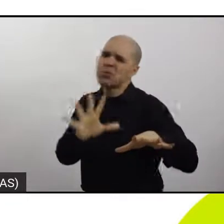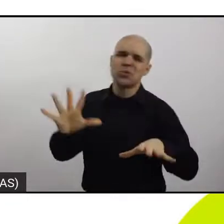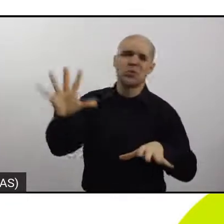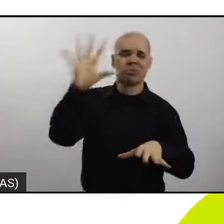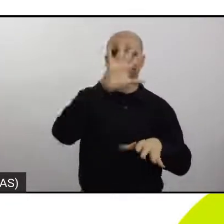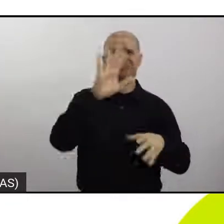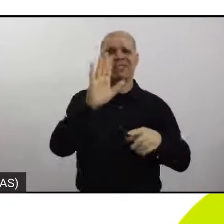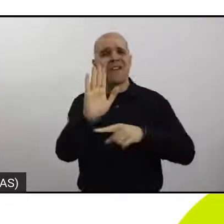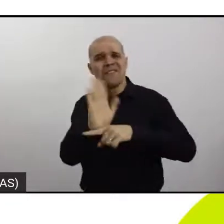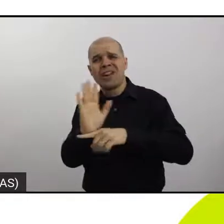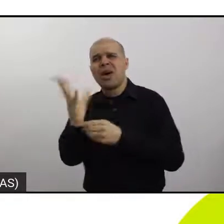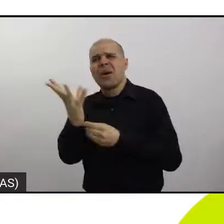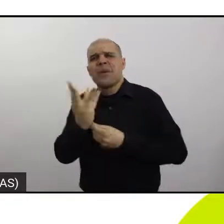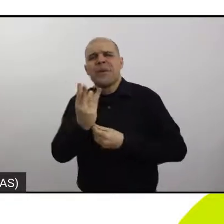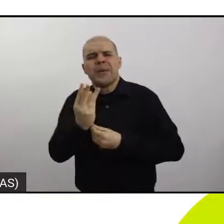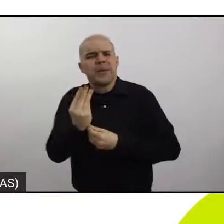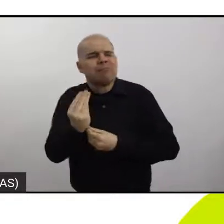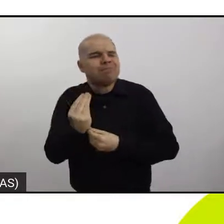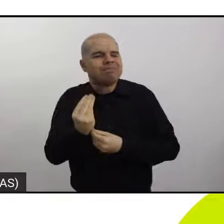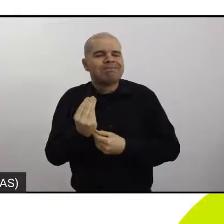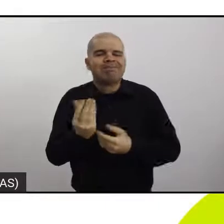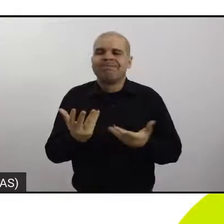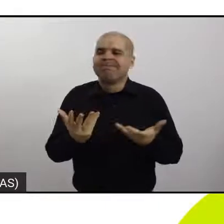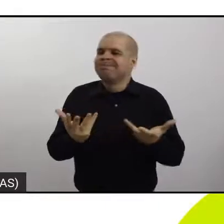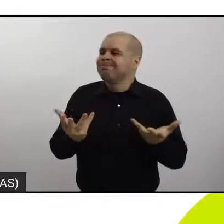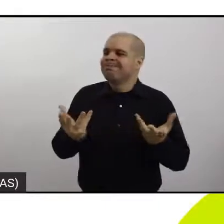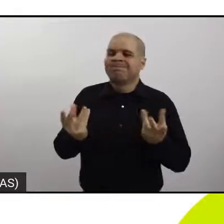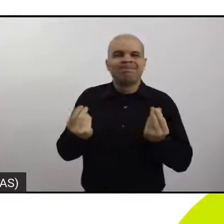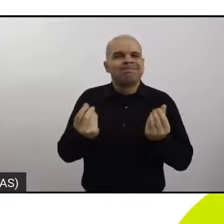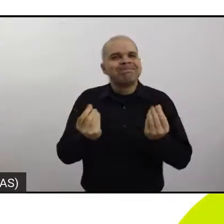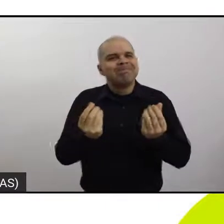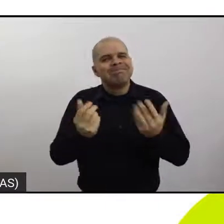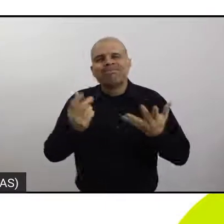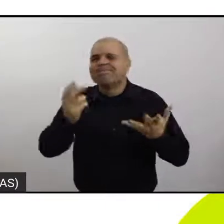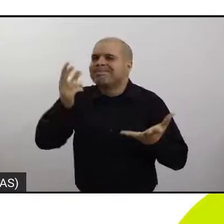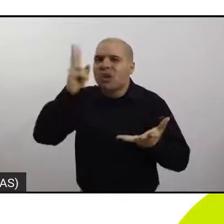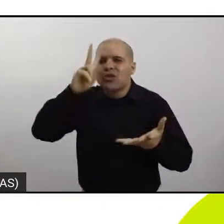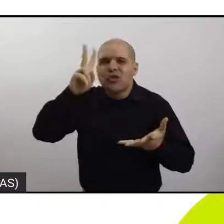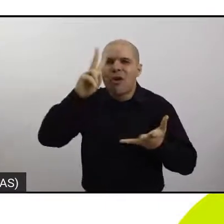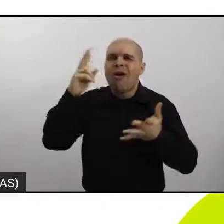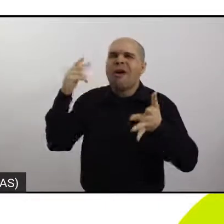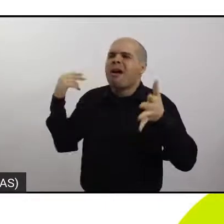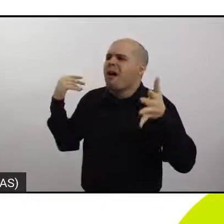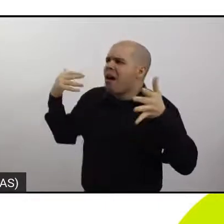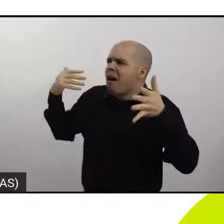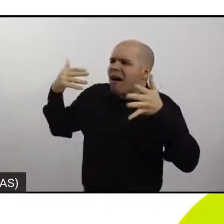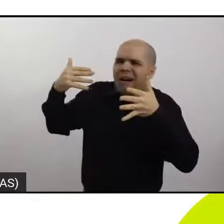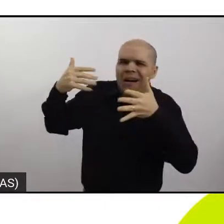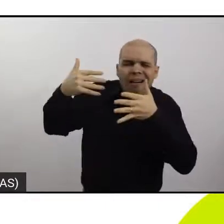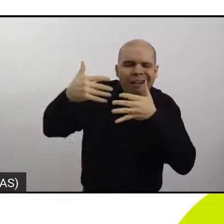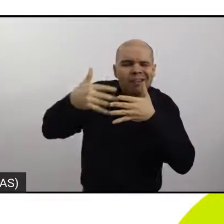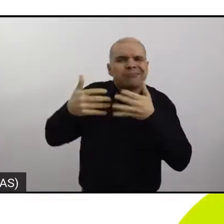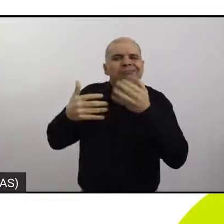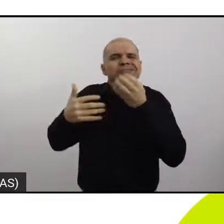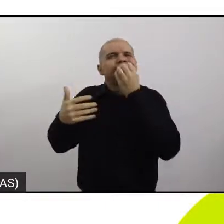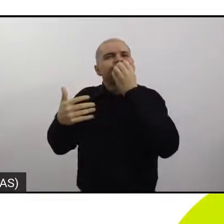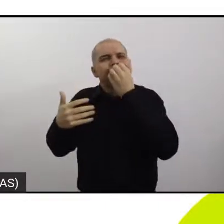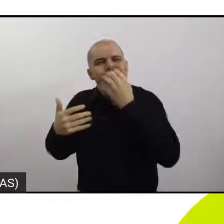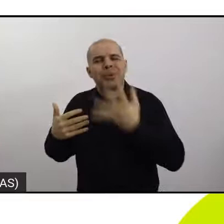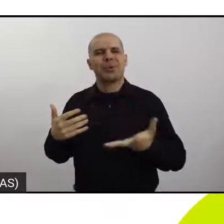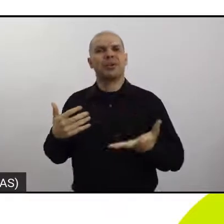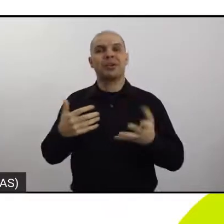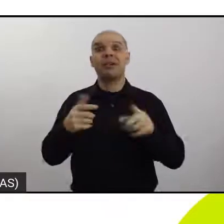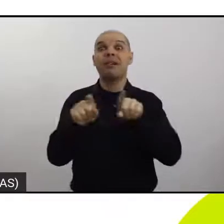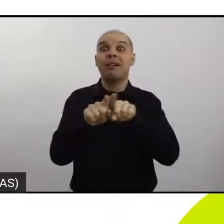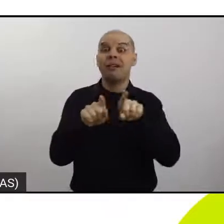videoarte também é trazer um pouco essa história e também trazer um pouco qual que é a produção que